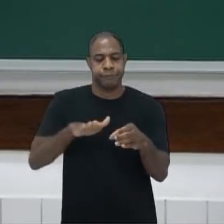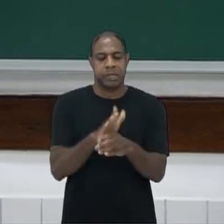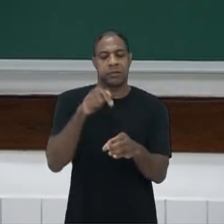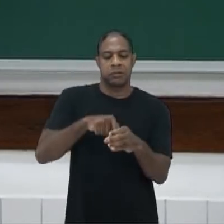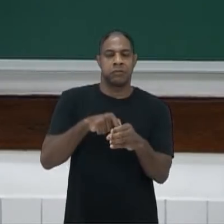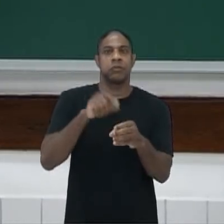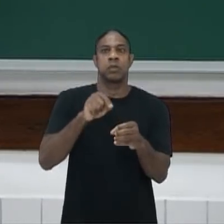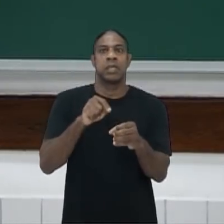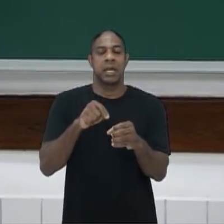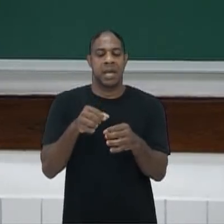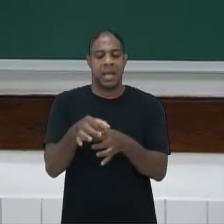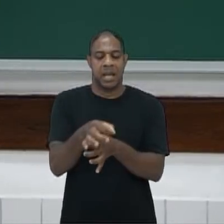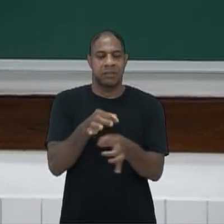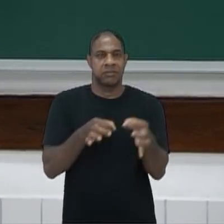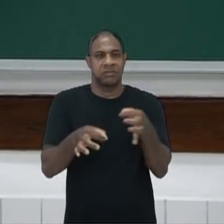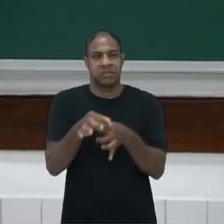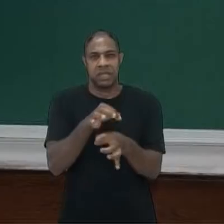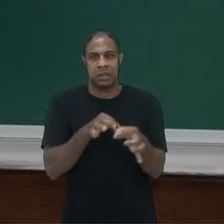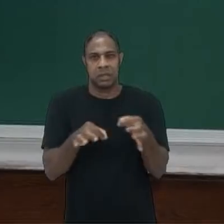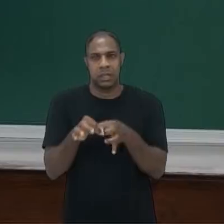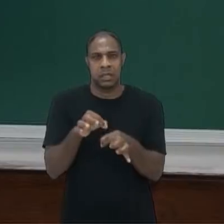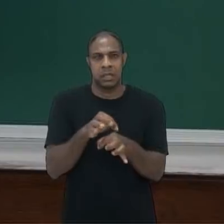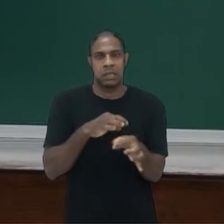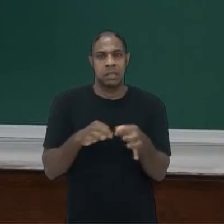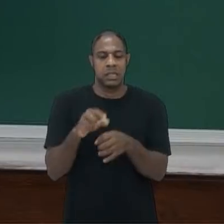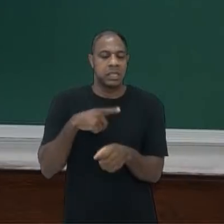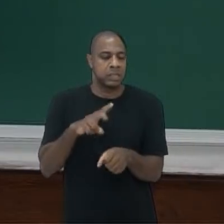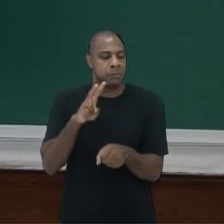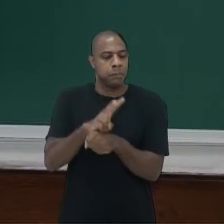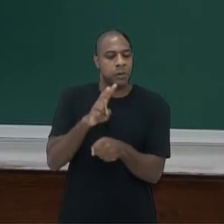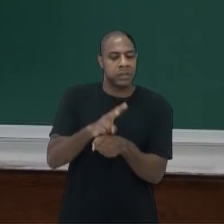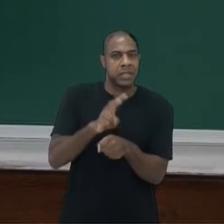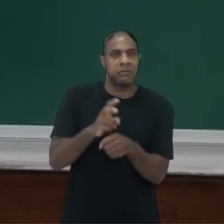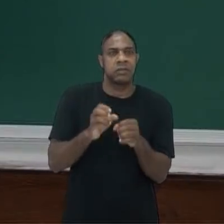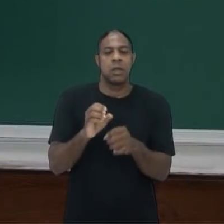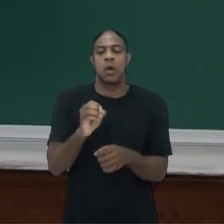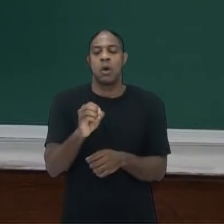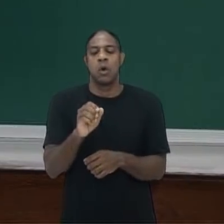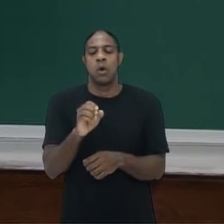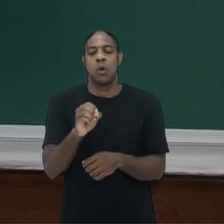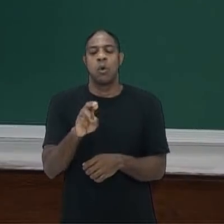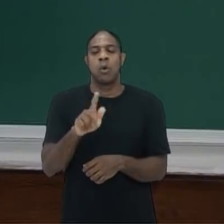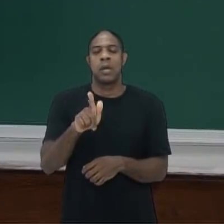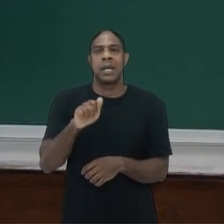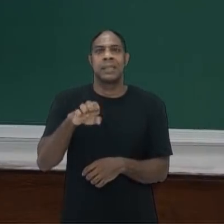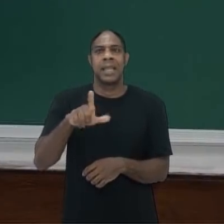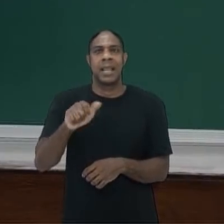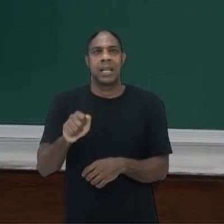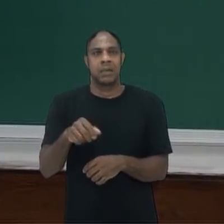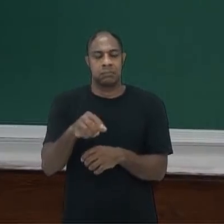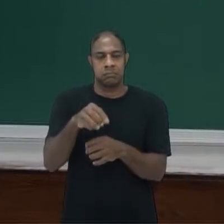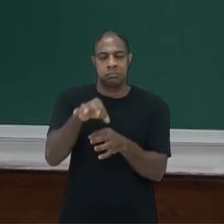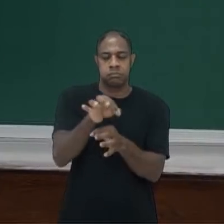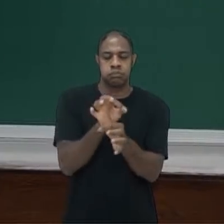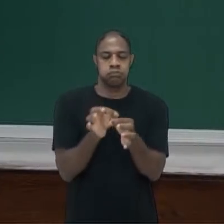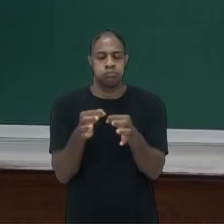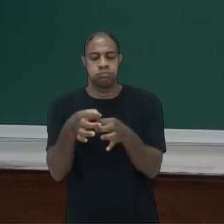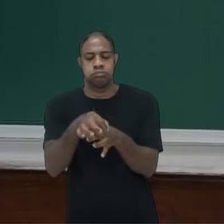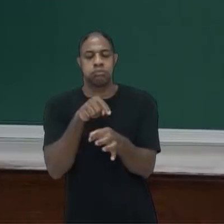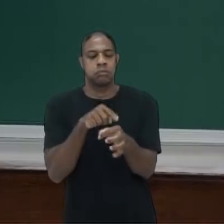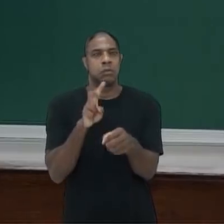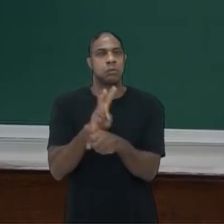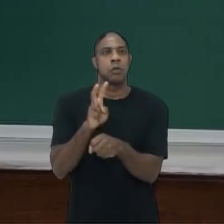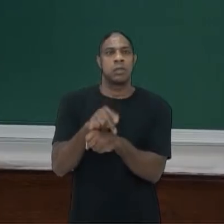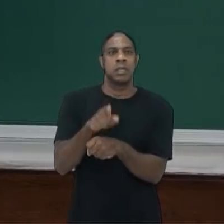dá formato para a célula, que protege as organelas citoplasmáticas. Então a gente percebe aqui novamente,